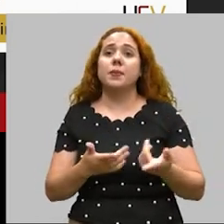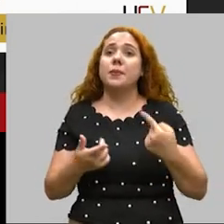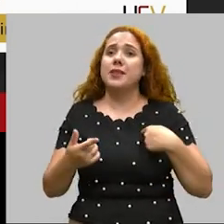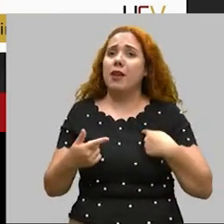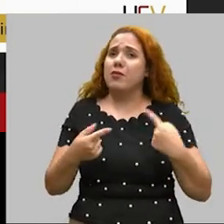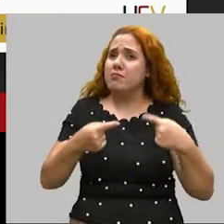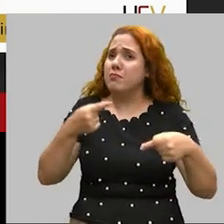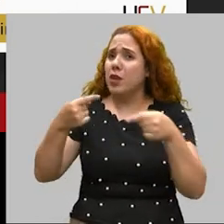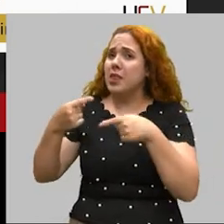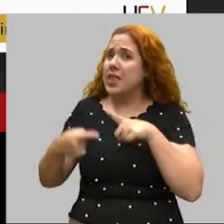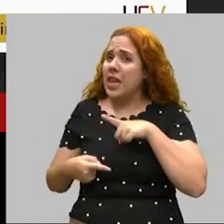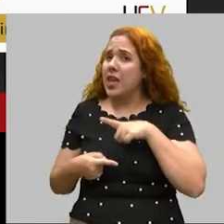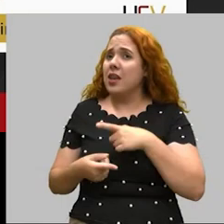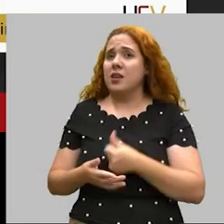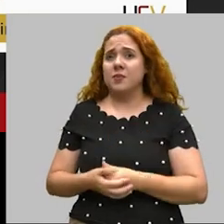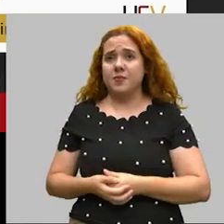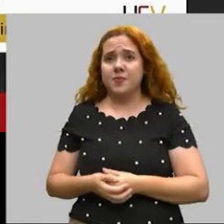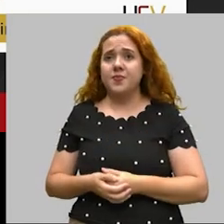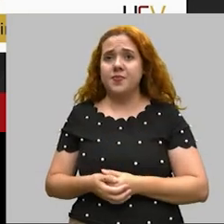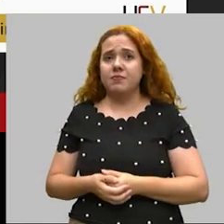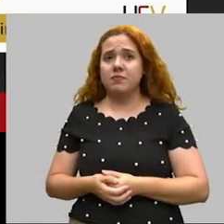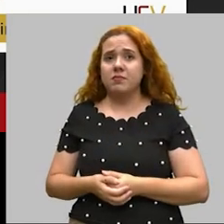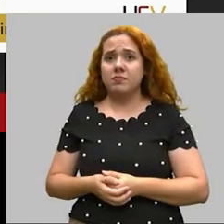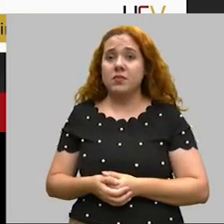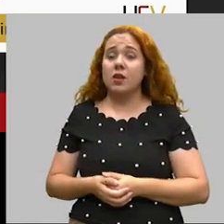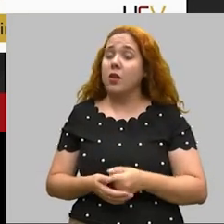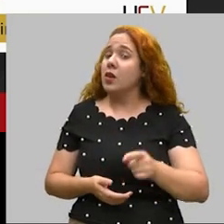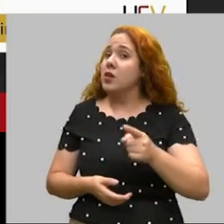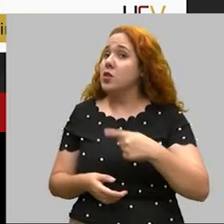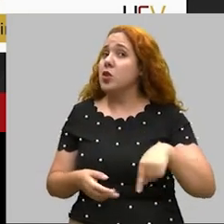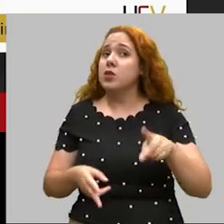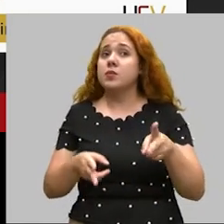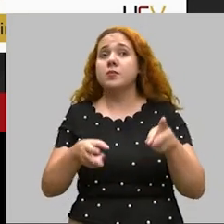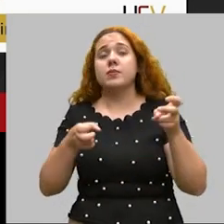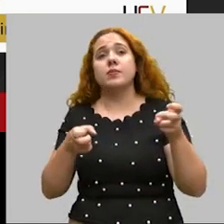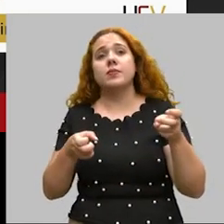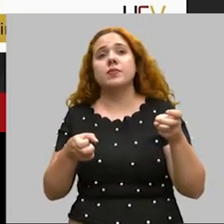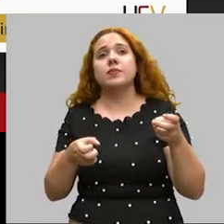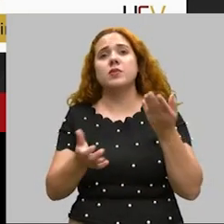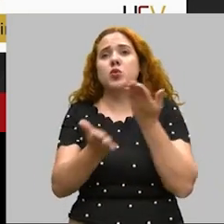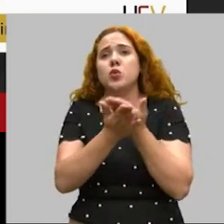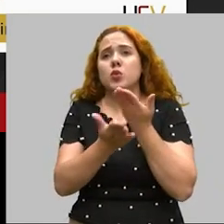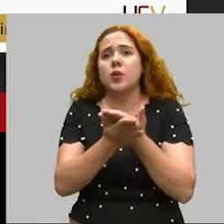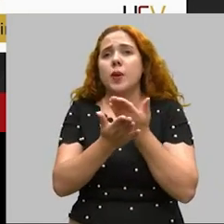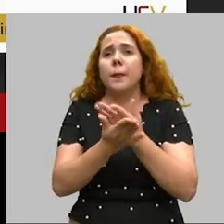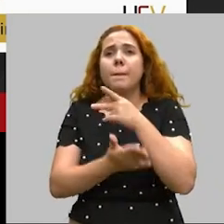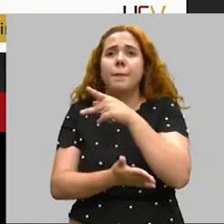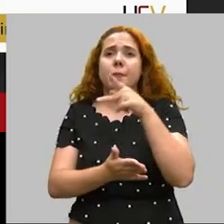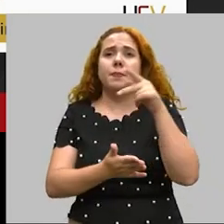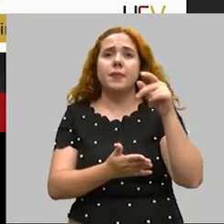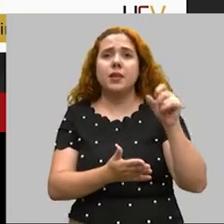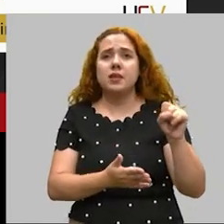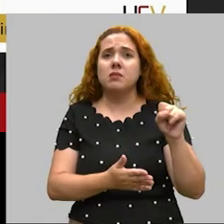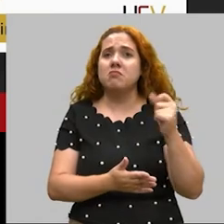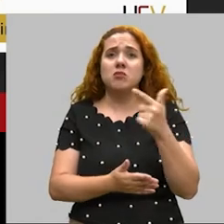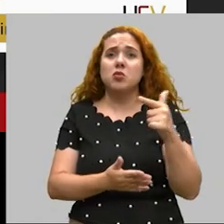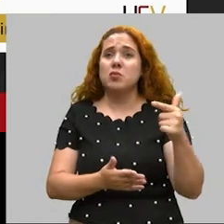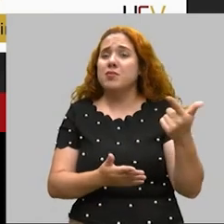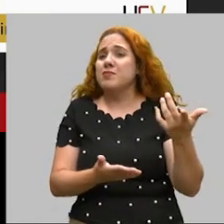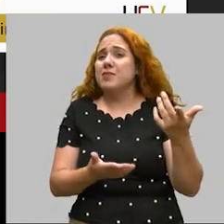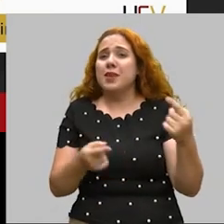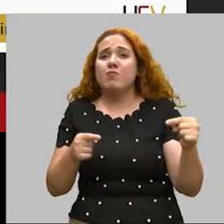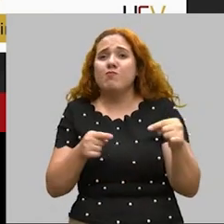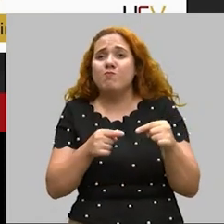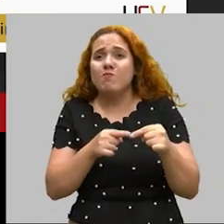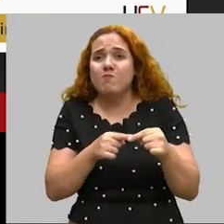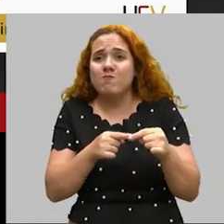caminho mas quando você vai dentro do né no no estáo provisionado estudar os ppps dessas escolas Não tem diálogo nenhum com